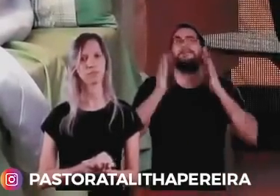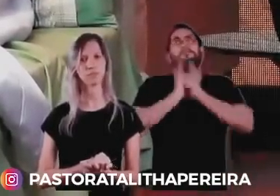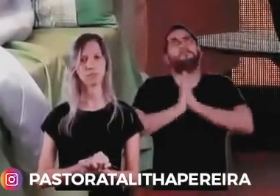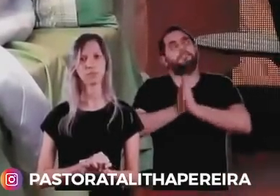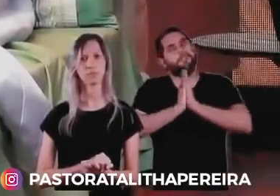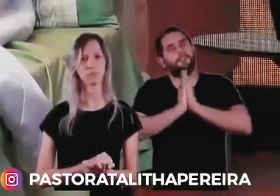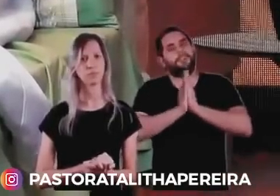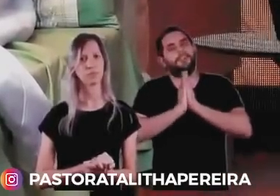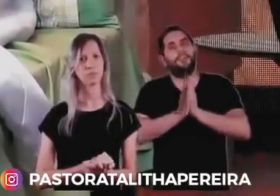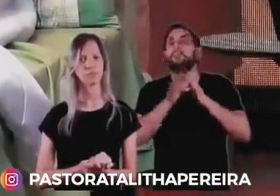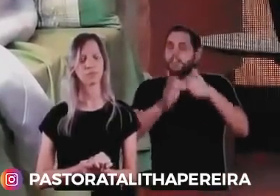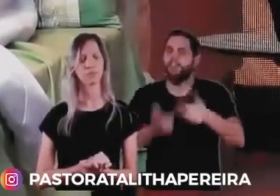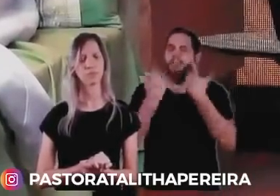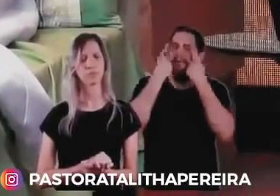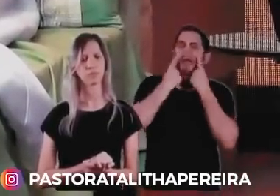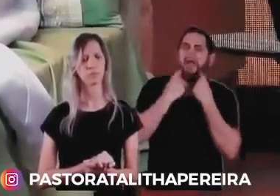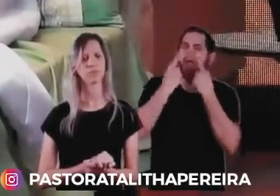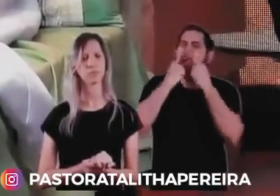Deus,